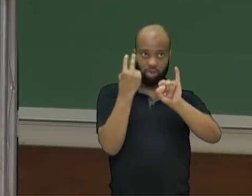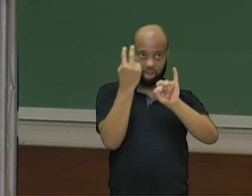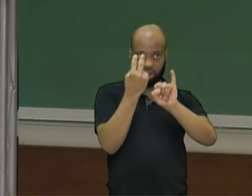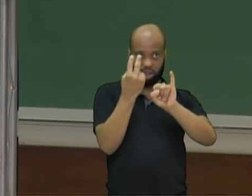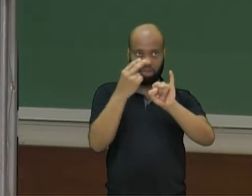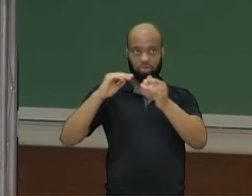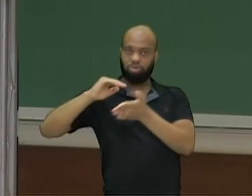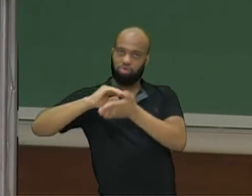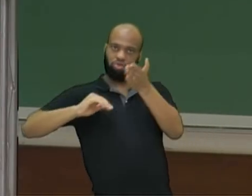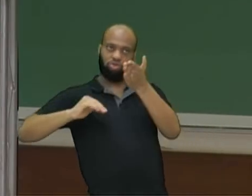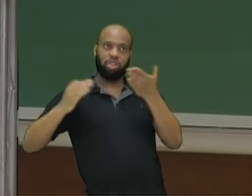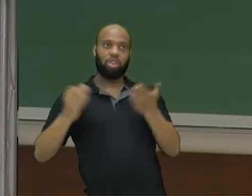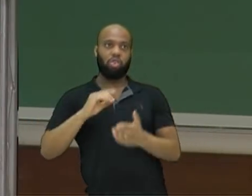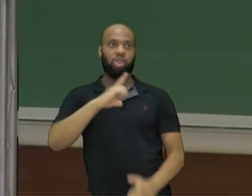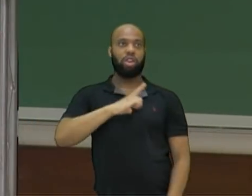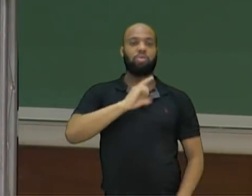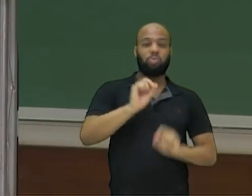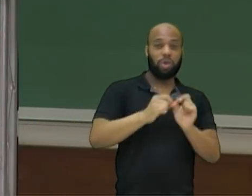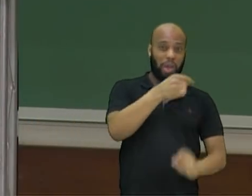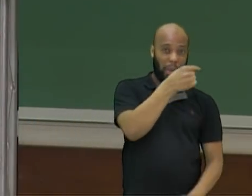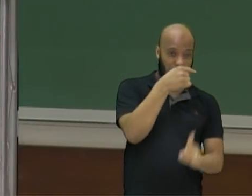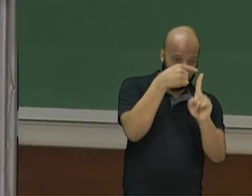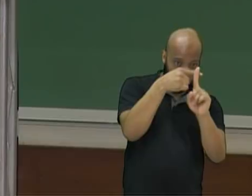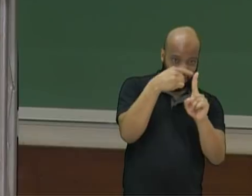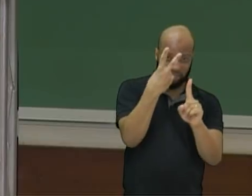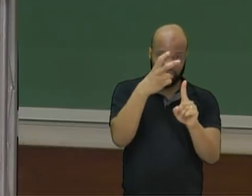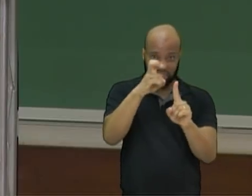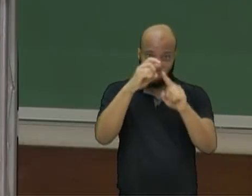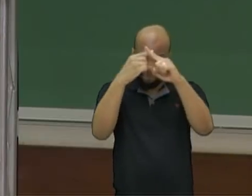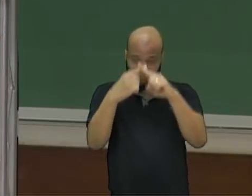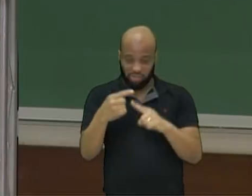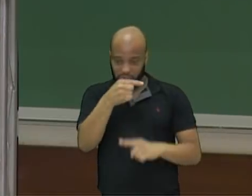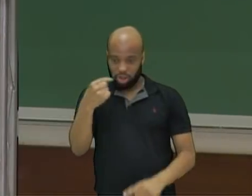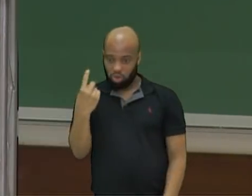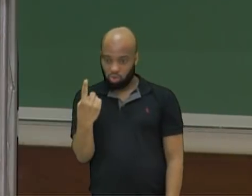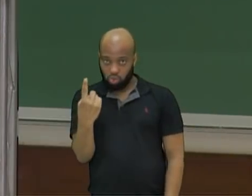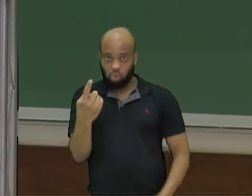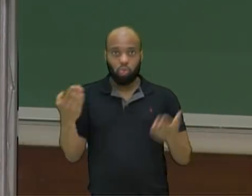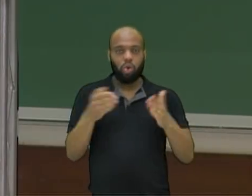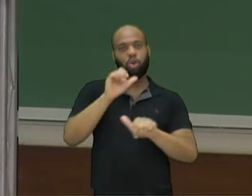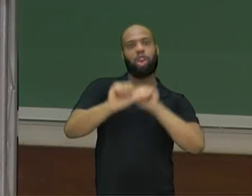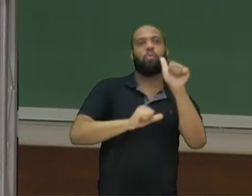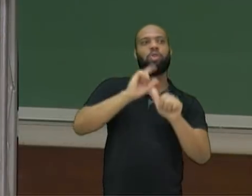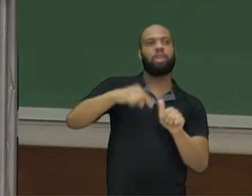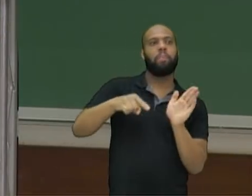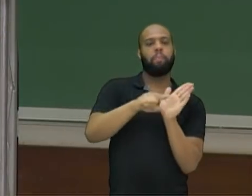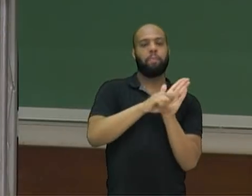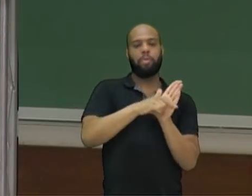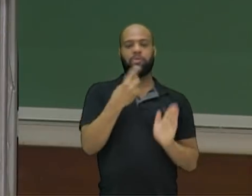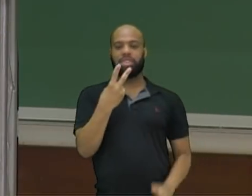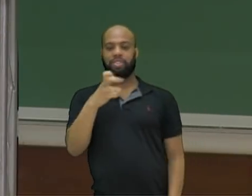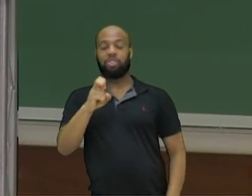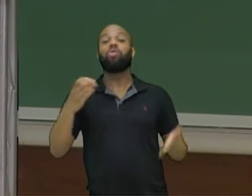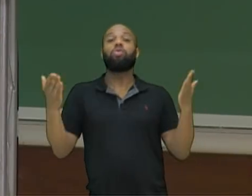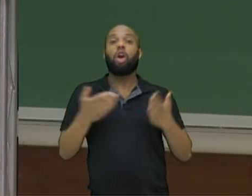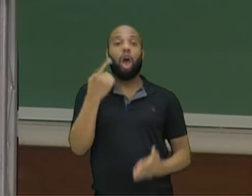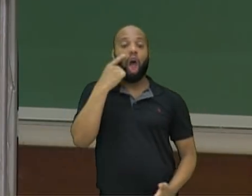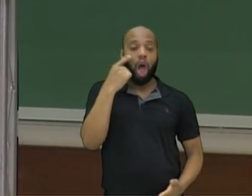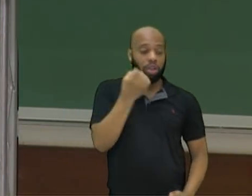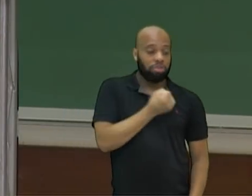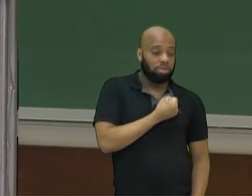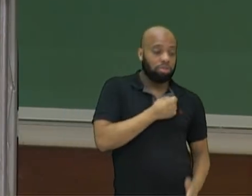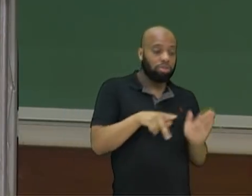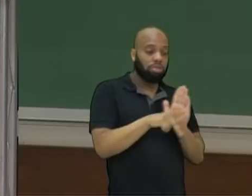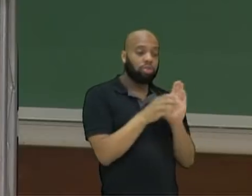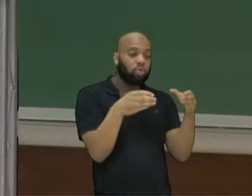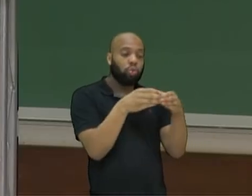25, que é positivo, vai ficar menos 25. Então, aqui eu vou juntar os termos que são semelhantes,